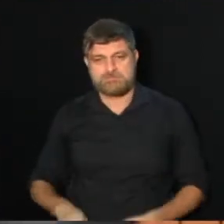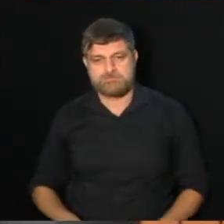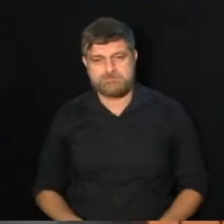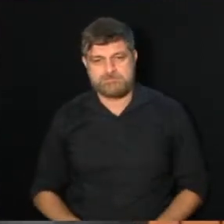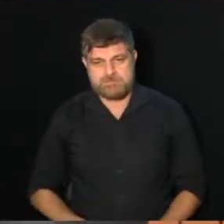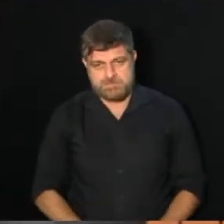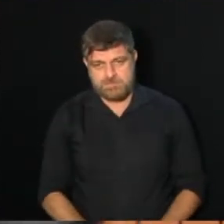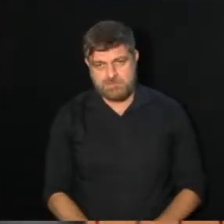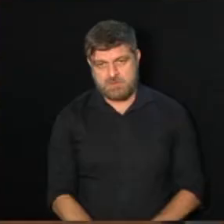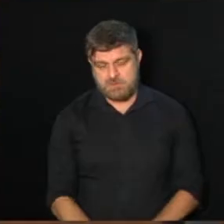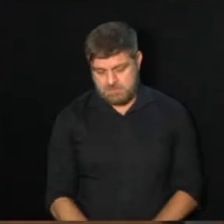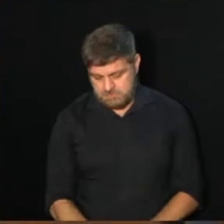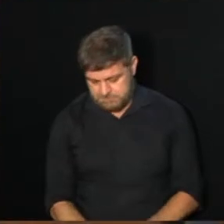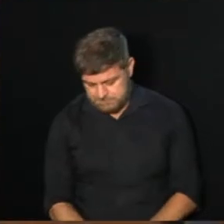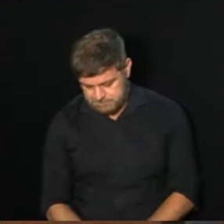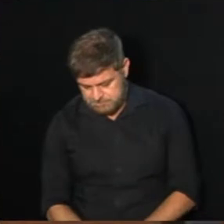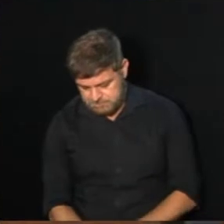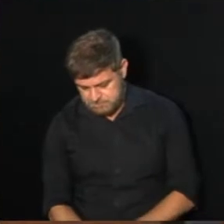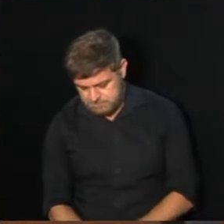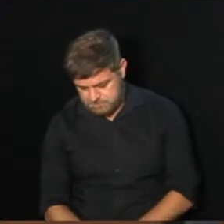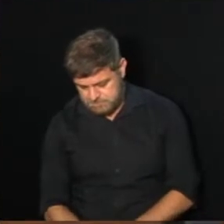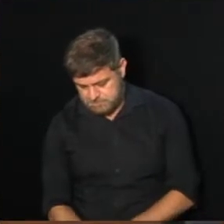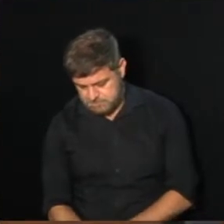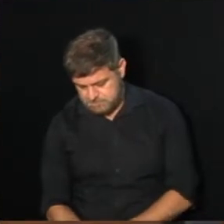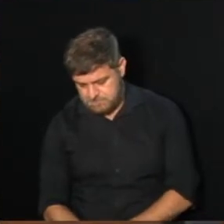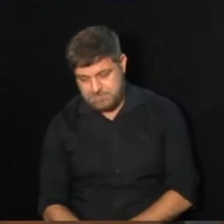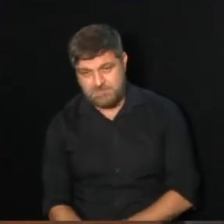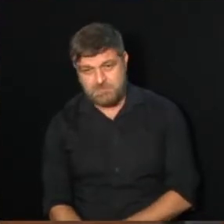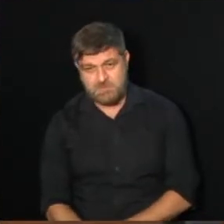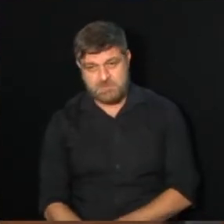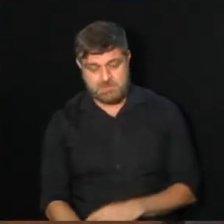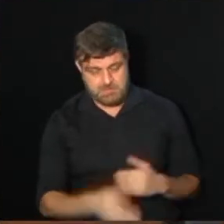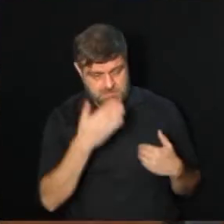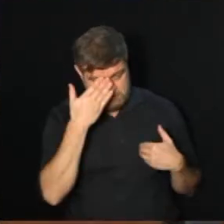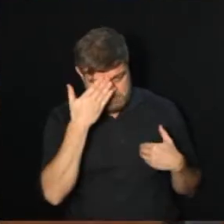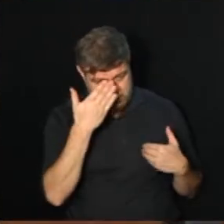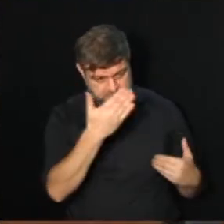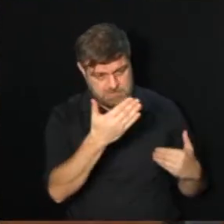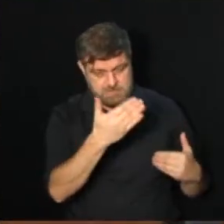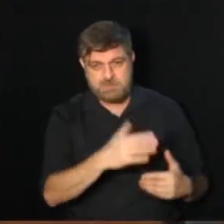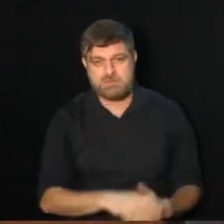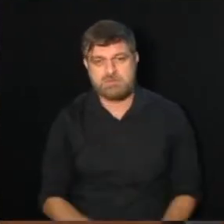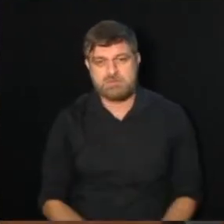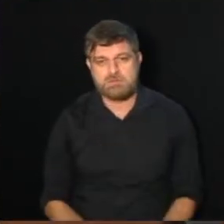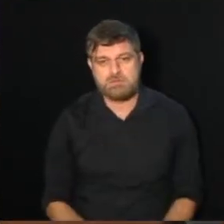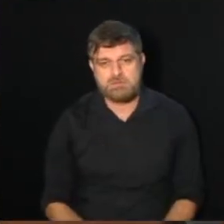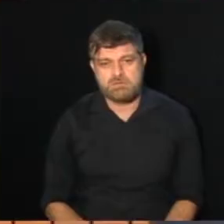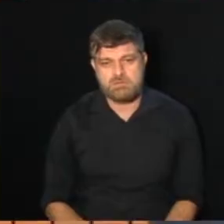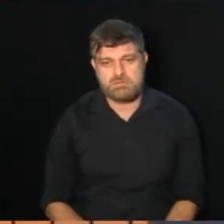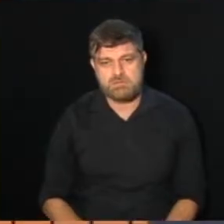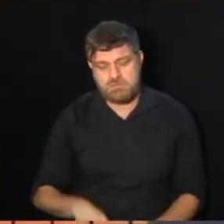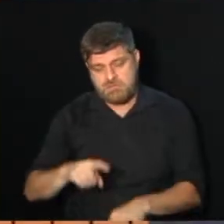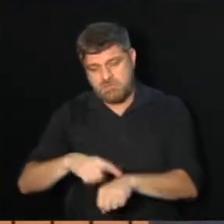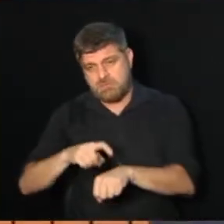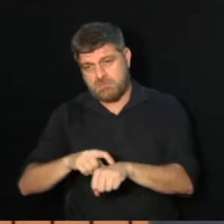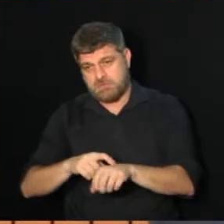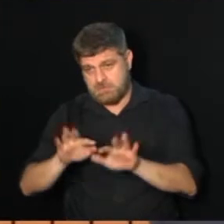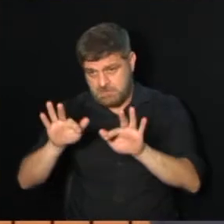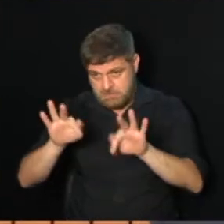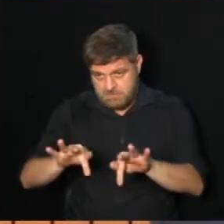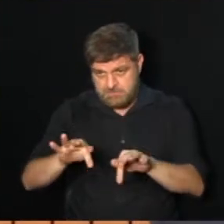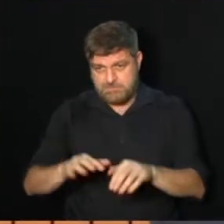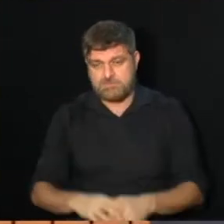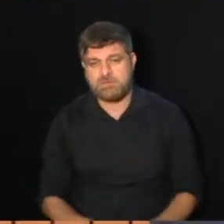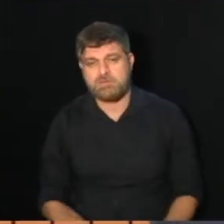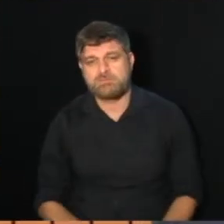fala. Eu agradeço ao Dr. Marcelo Então, aproxima-se o momento de nós